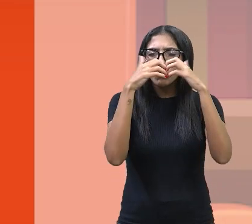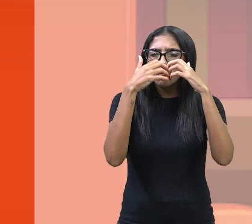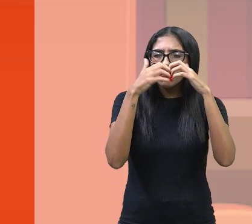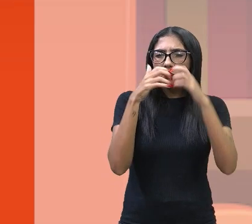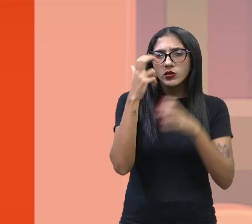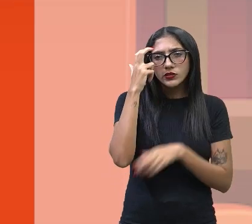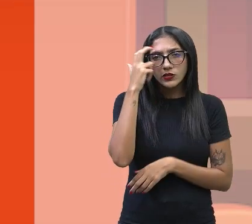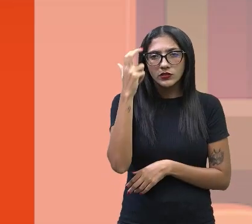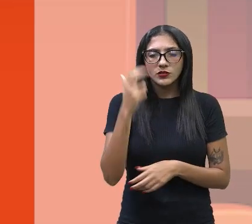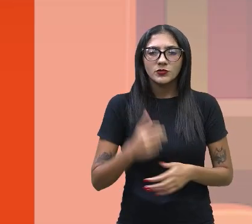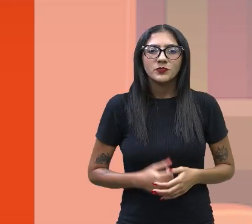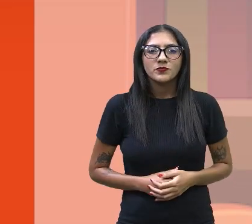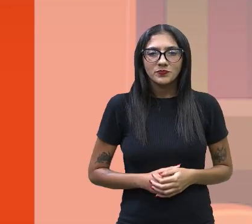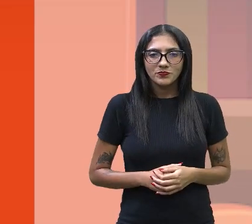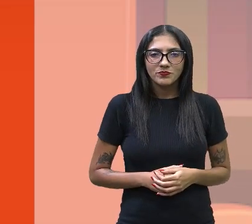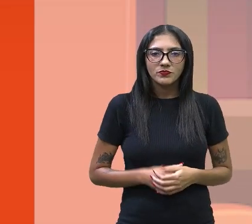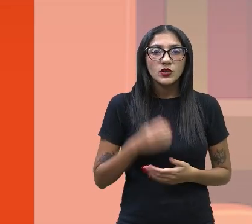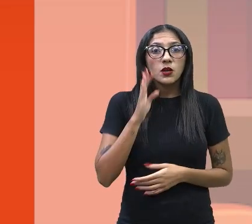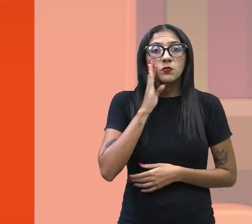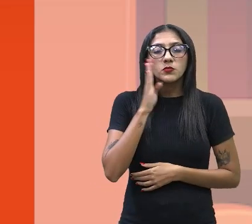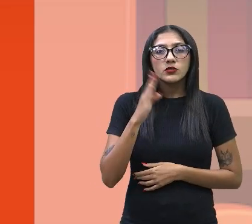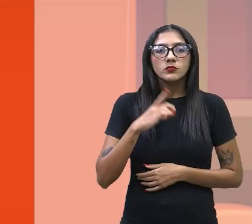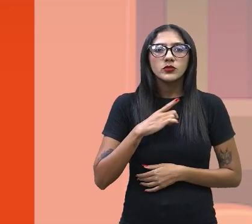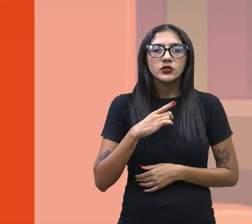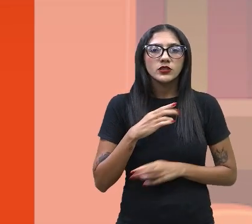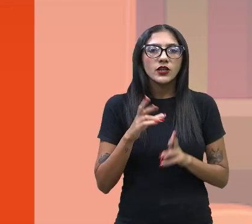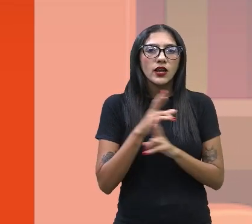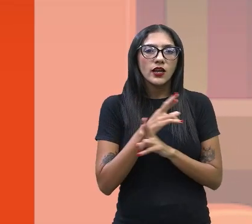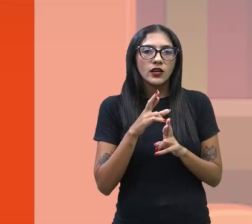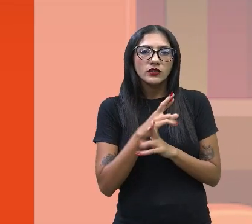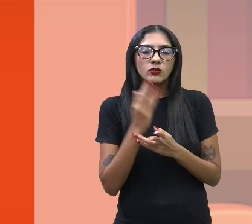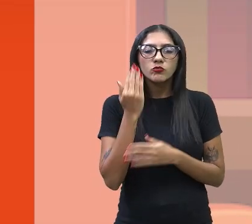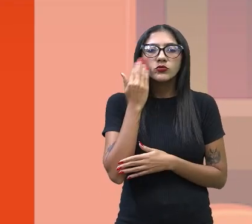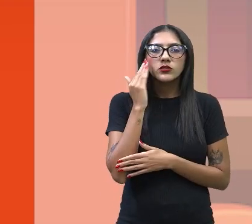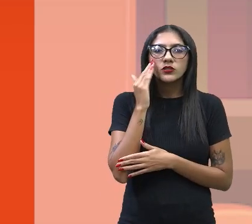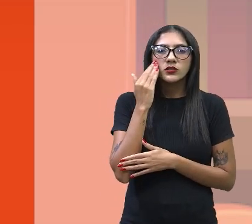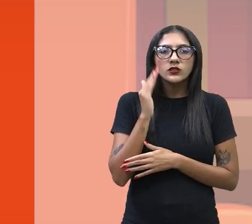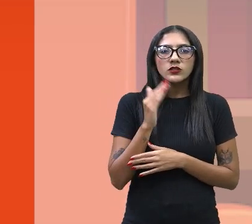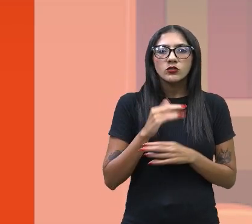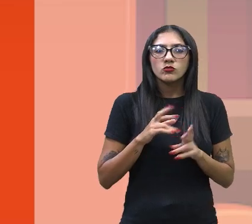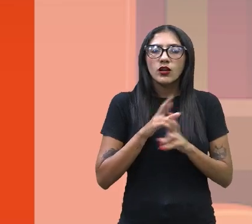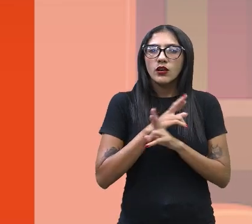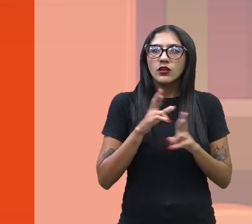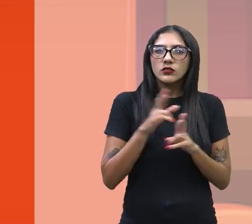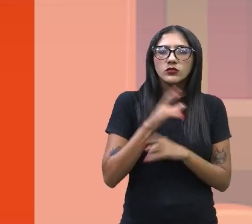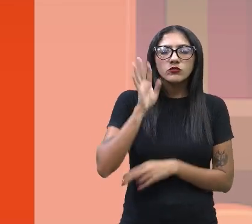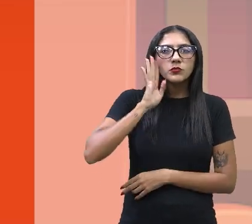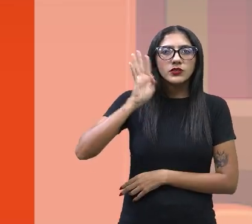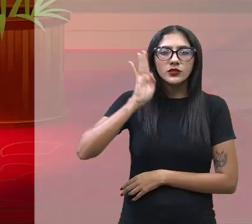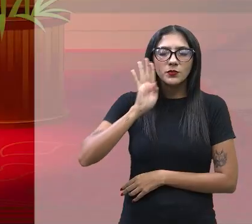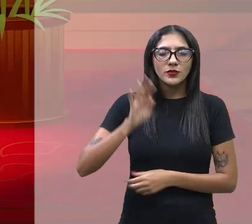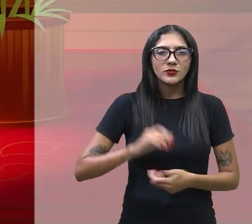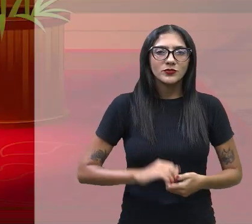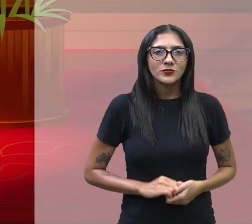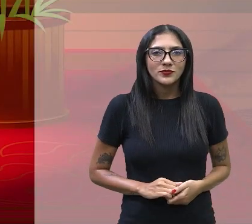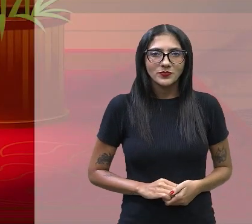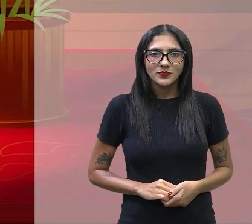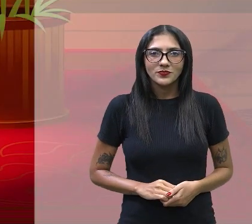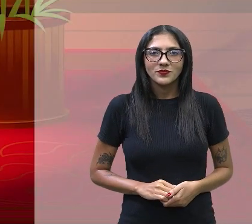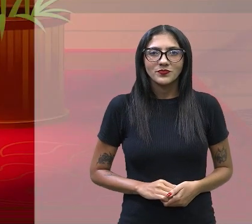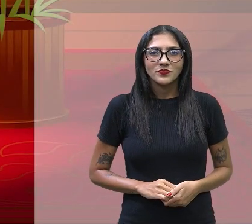em especial em questões reflexivas voltadas para o pensamento.